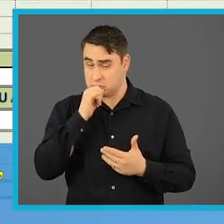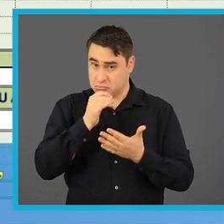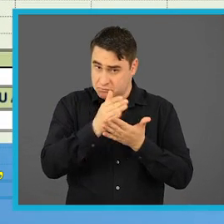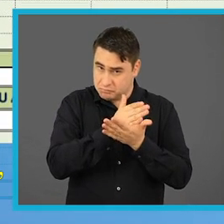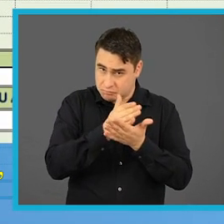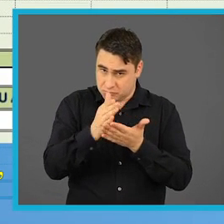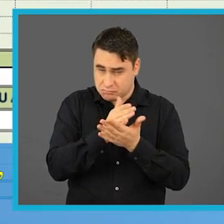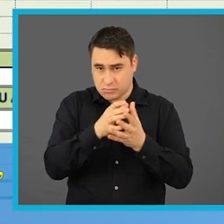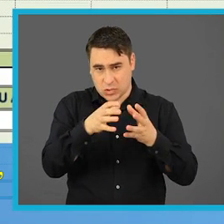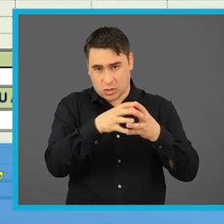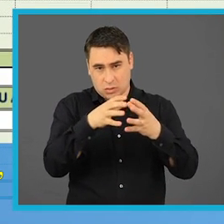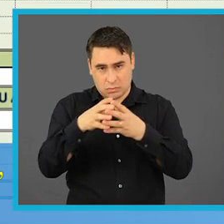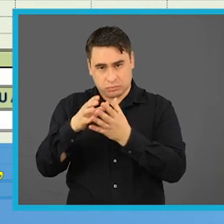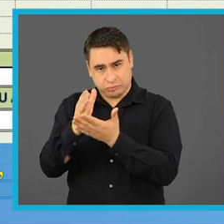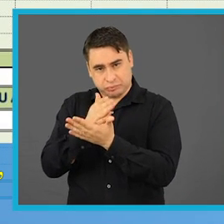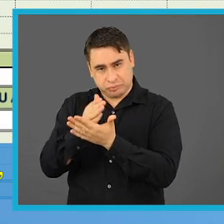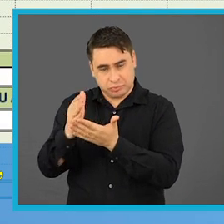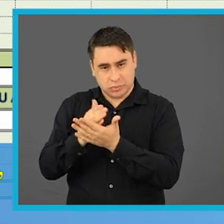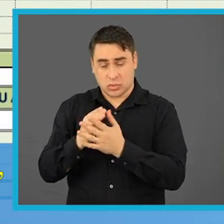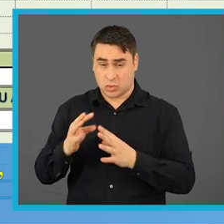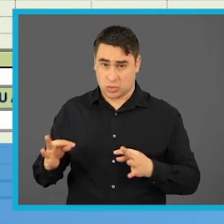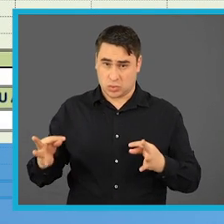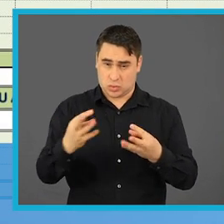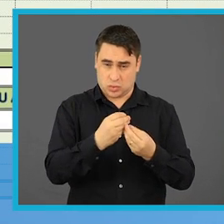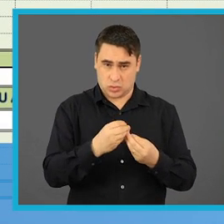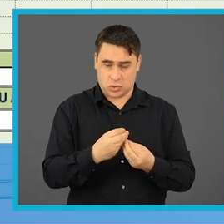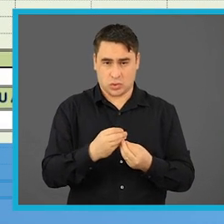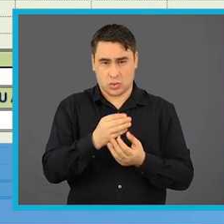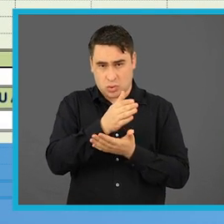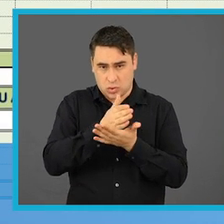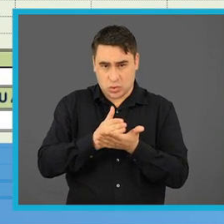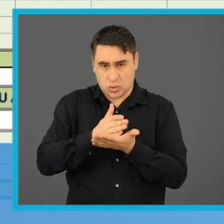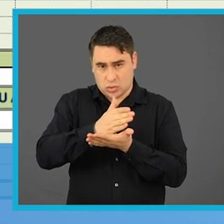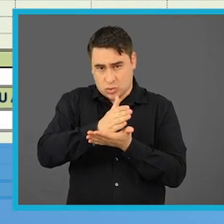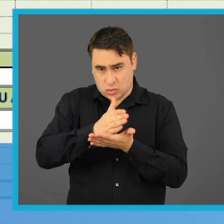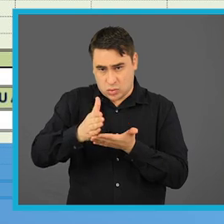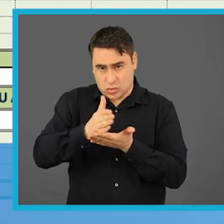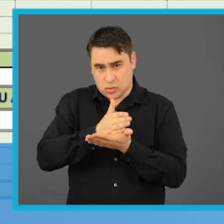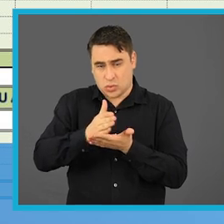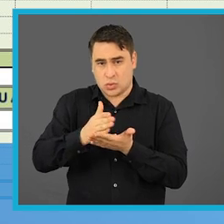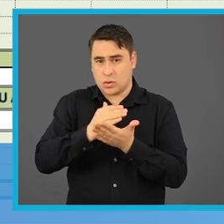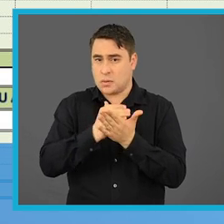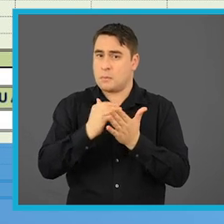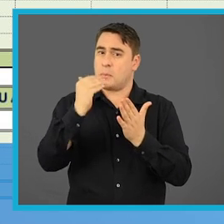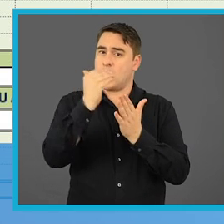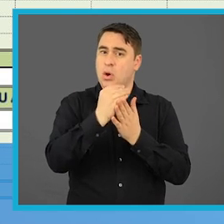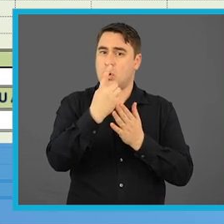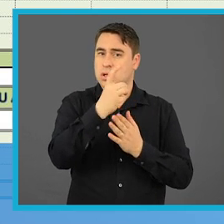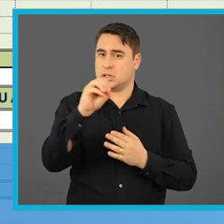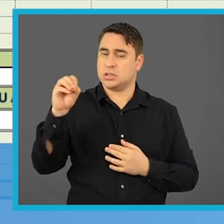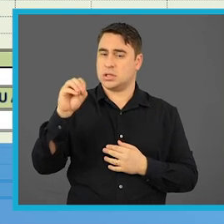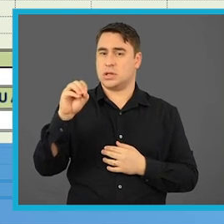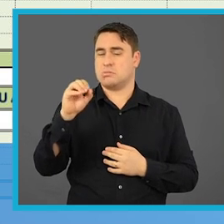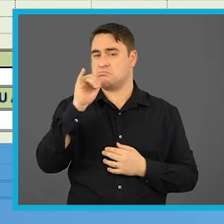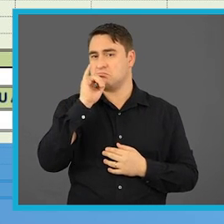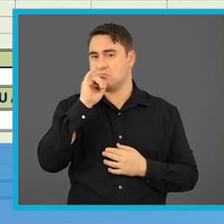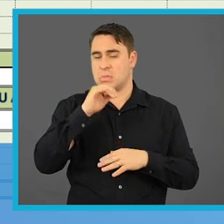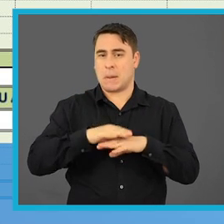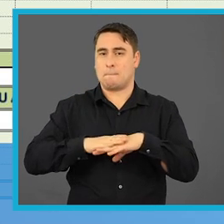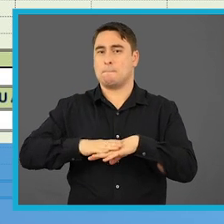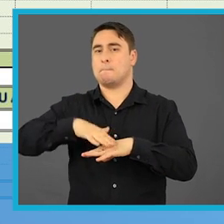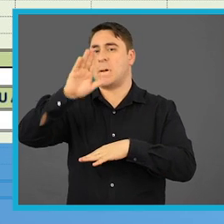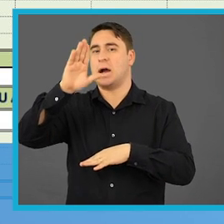eu divido cada parte dessa pelo total, se a divisão for maior do que 100, ou